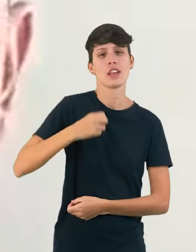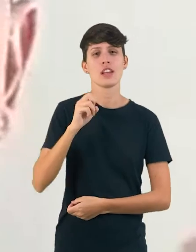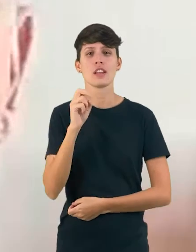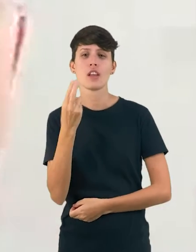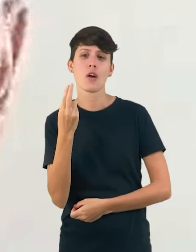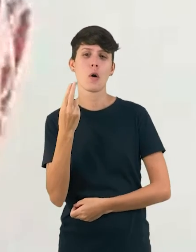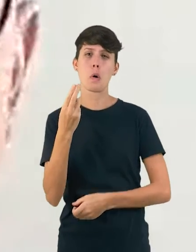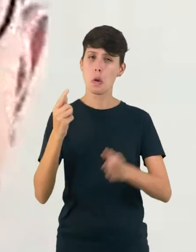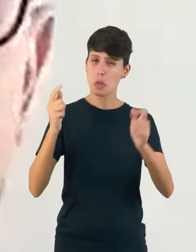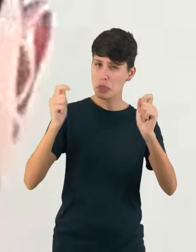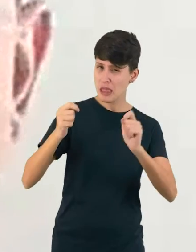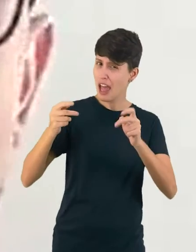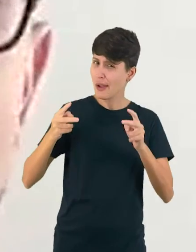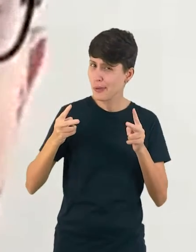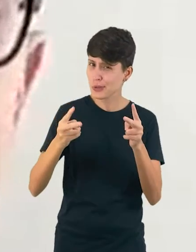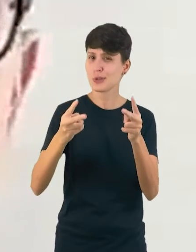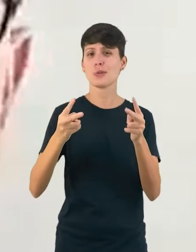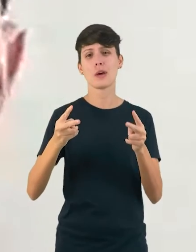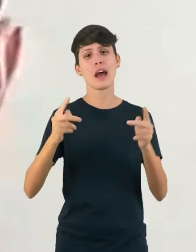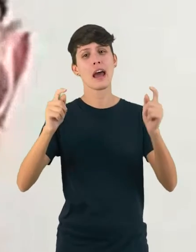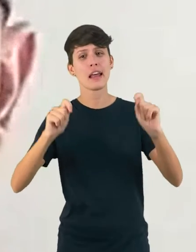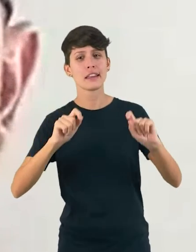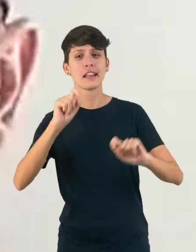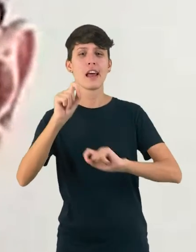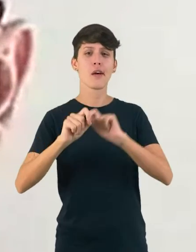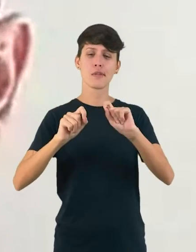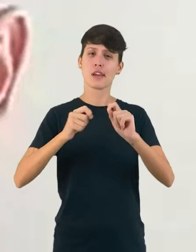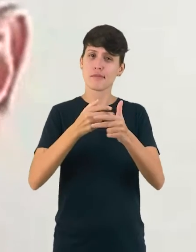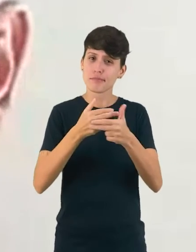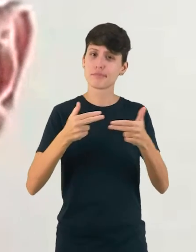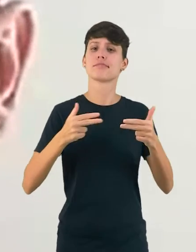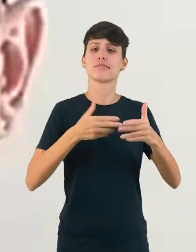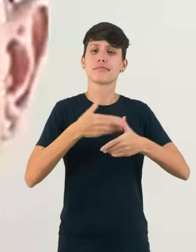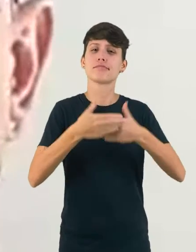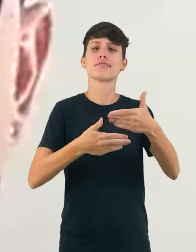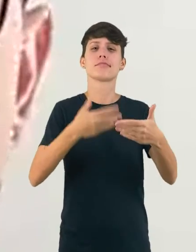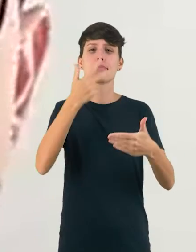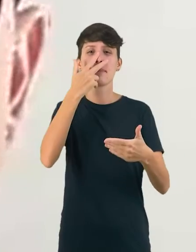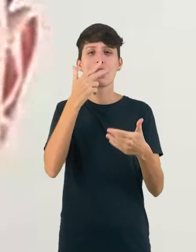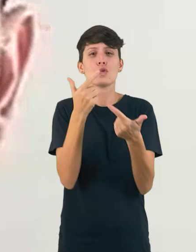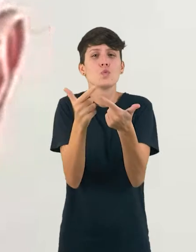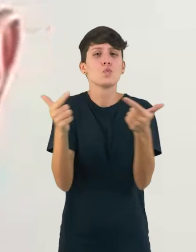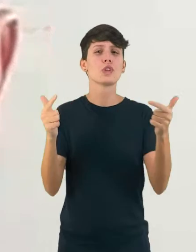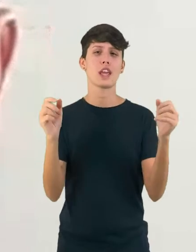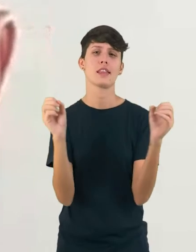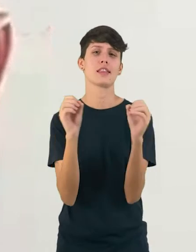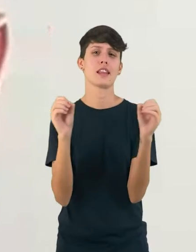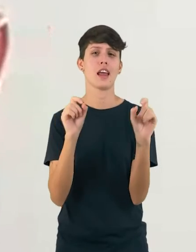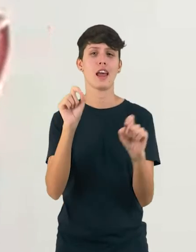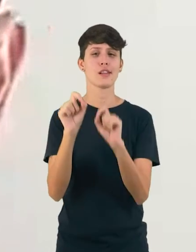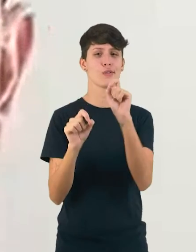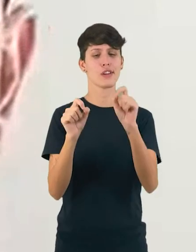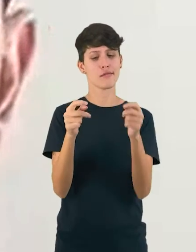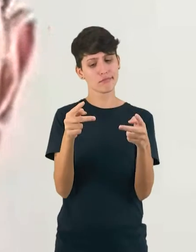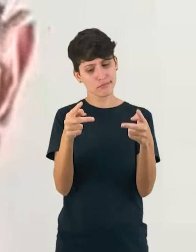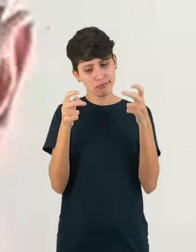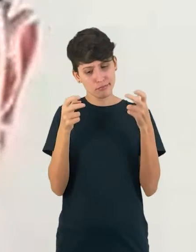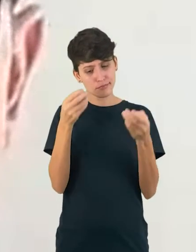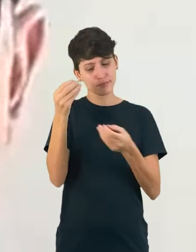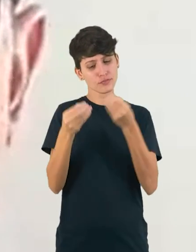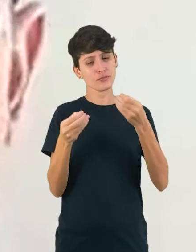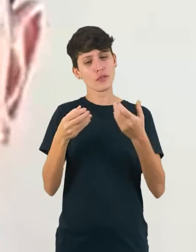grande à vida, né? Como tem que continuar, tem que haver um continuismo, e a gente parece que não tem